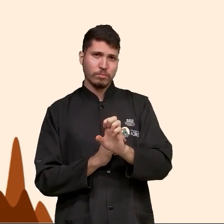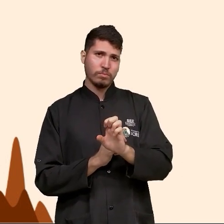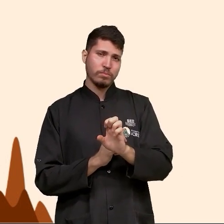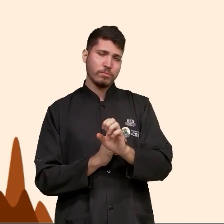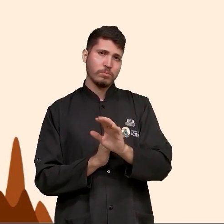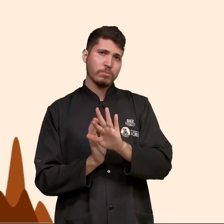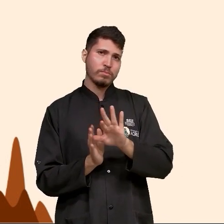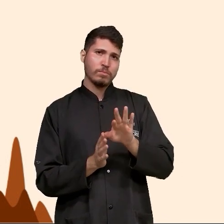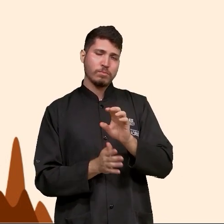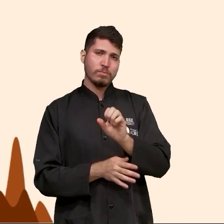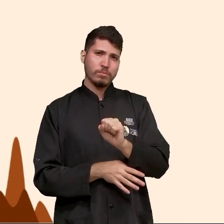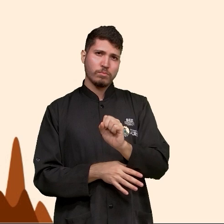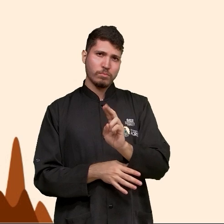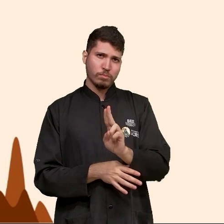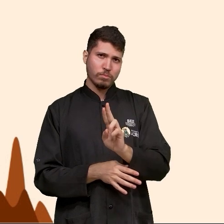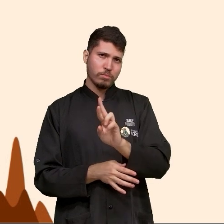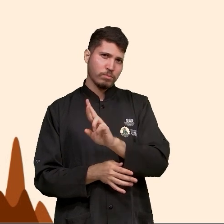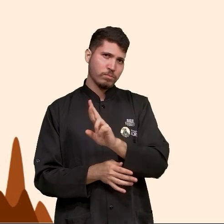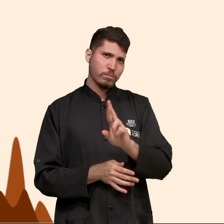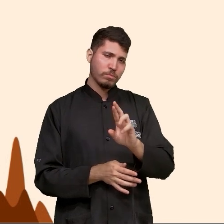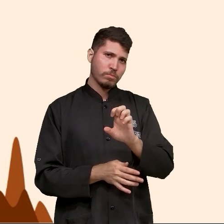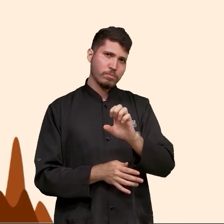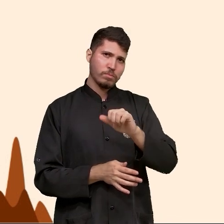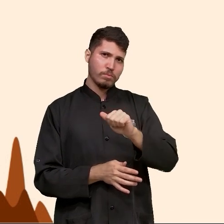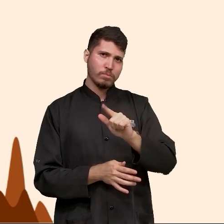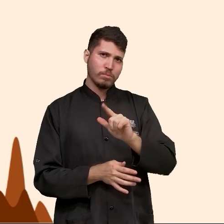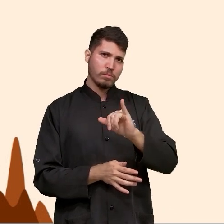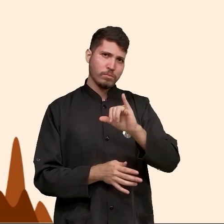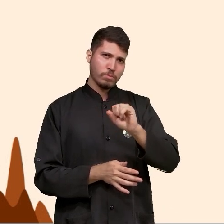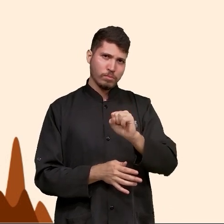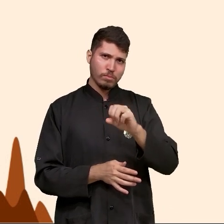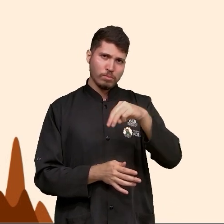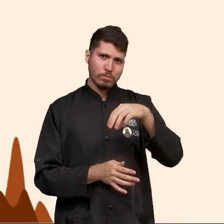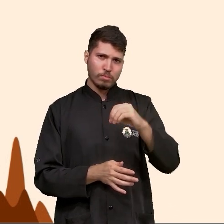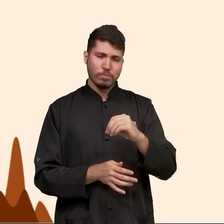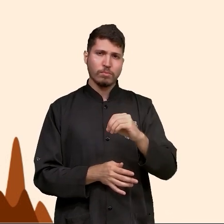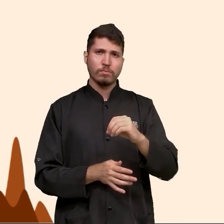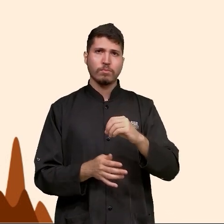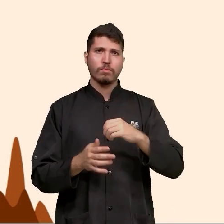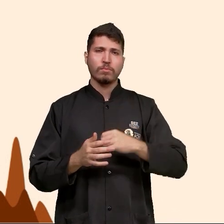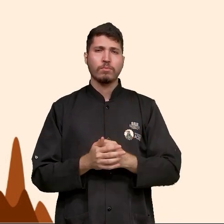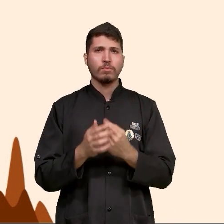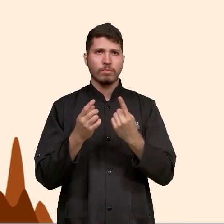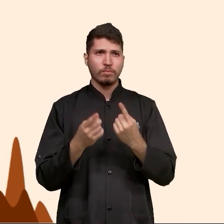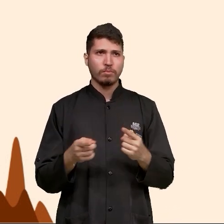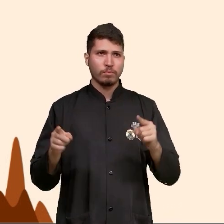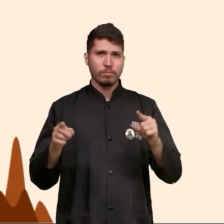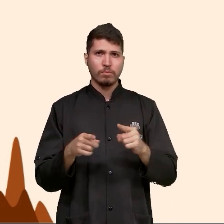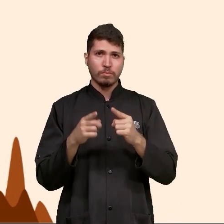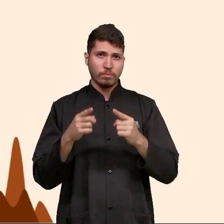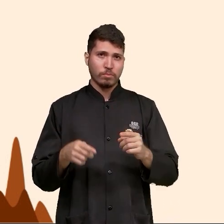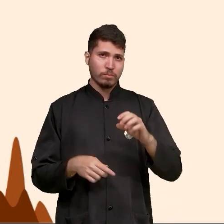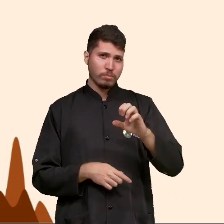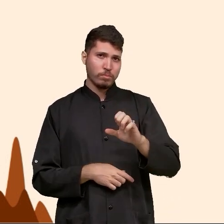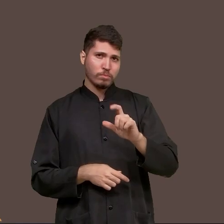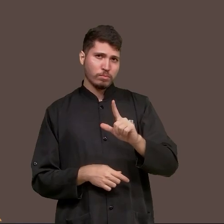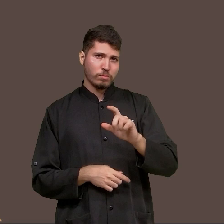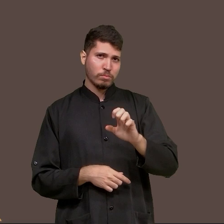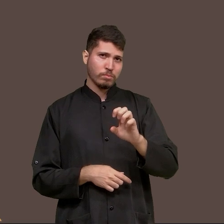né, como uma novidade também no modernismo, e a música eletrônica, tá